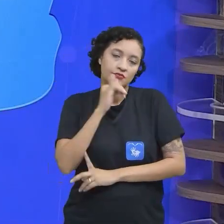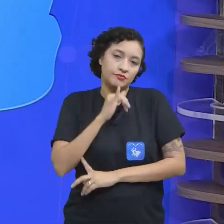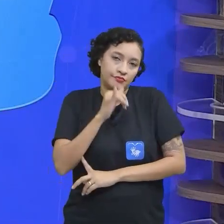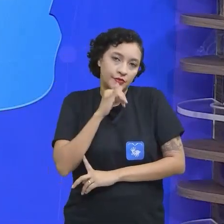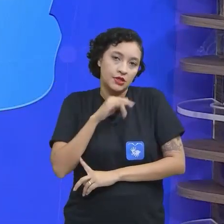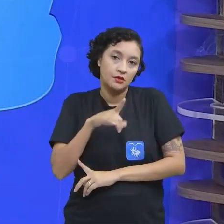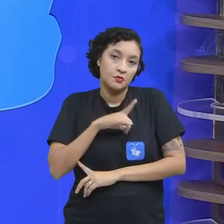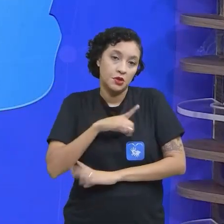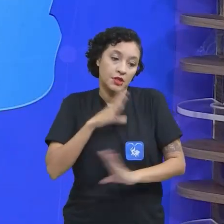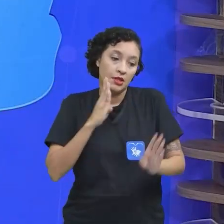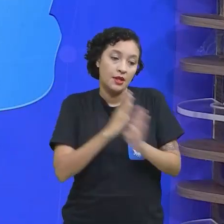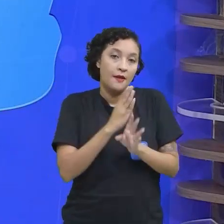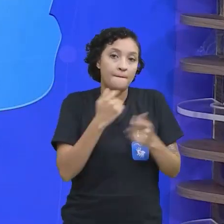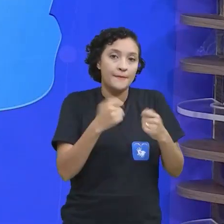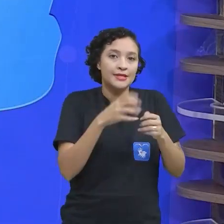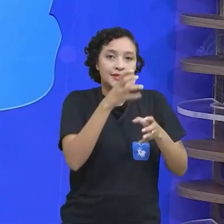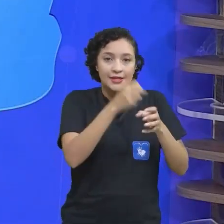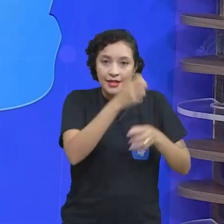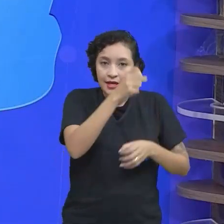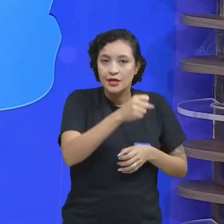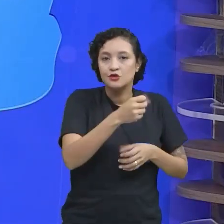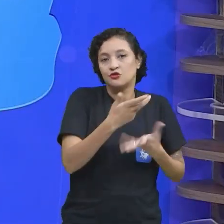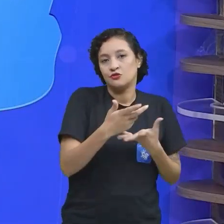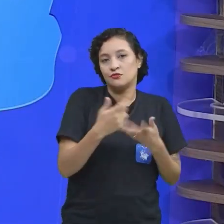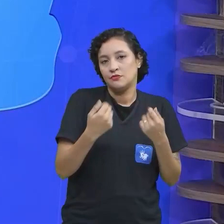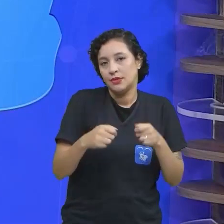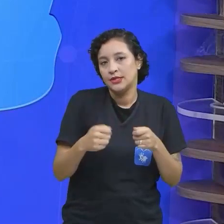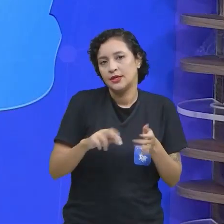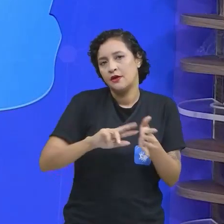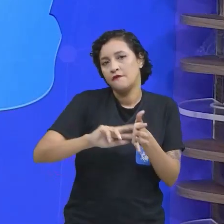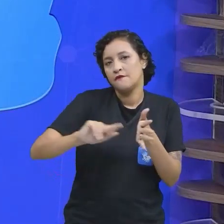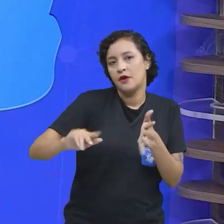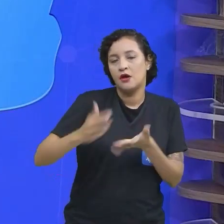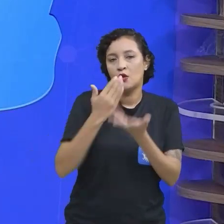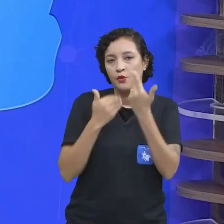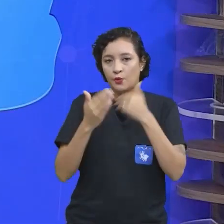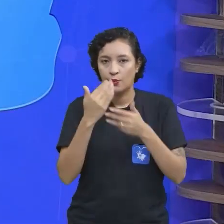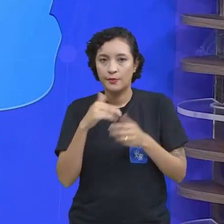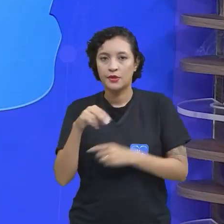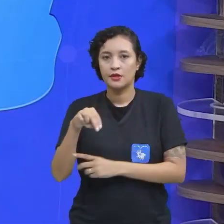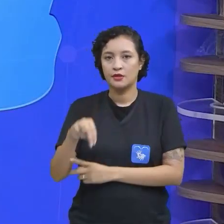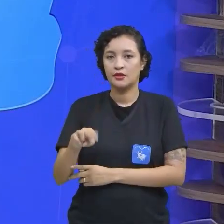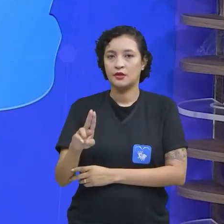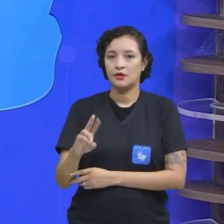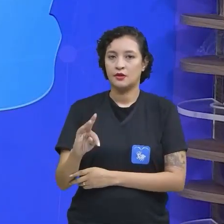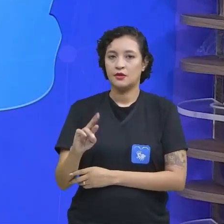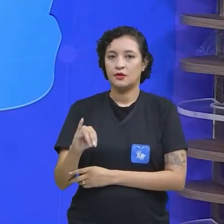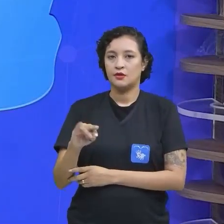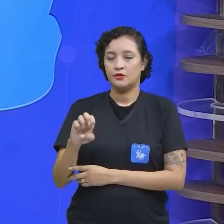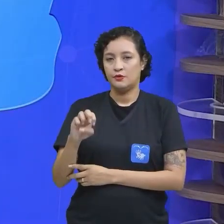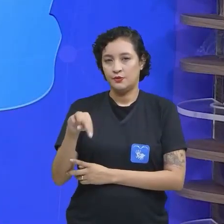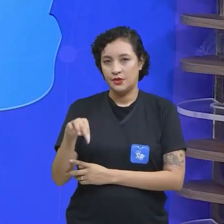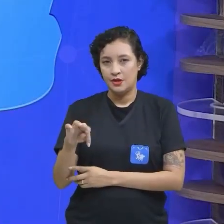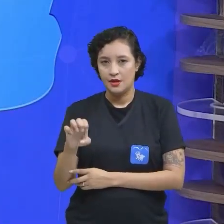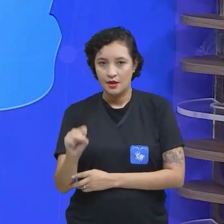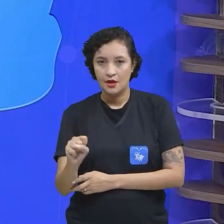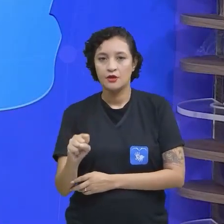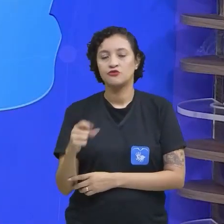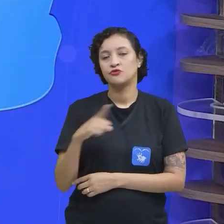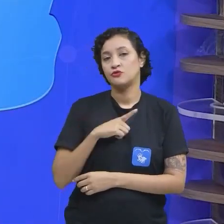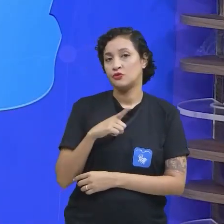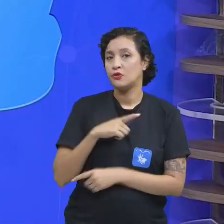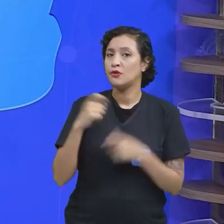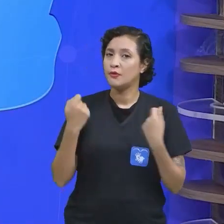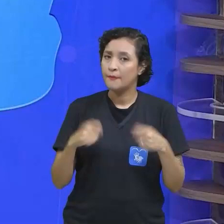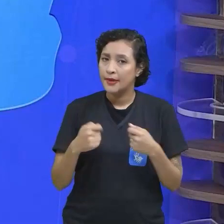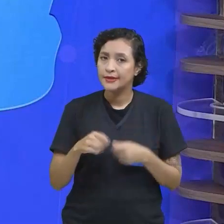no leite. Além disso, também existem outros nutrientes que nós vamos, nas outras aulas, desenvolver